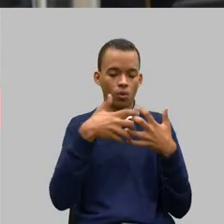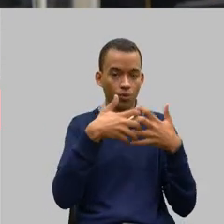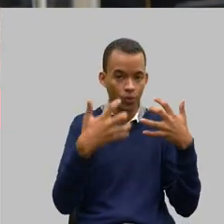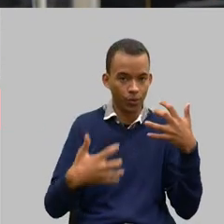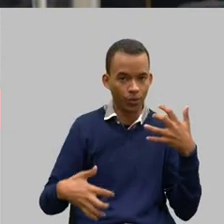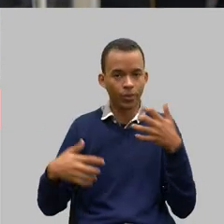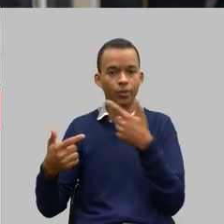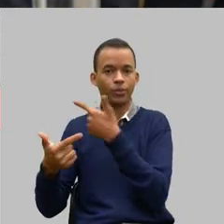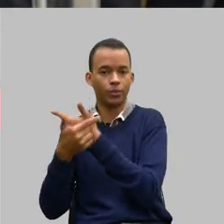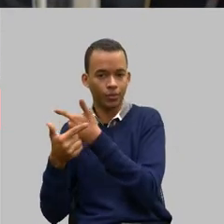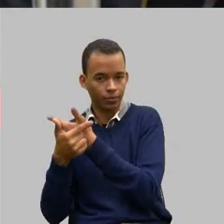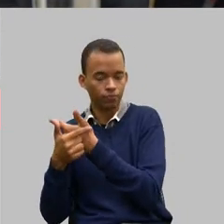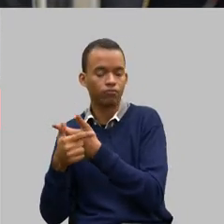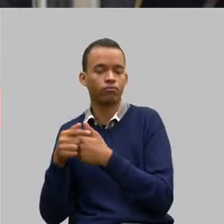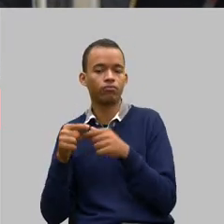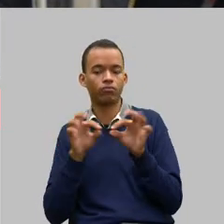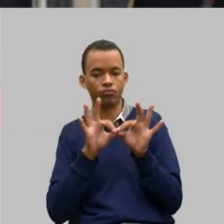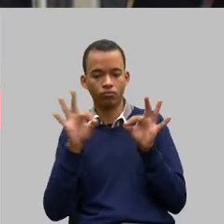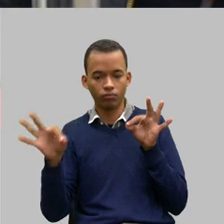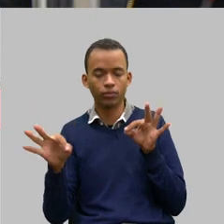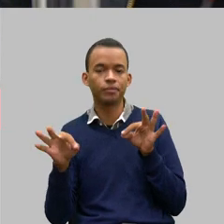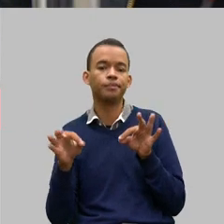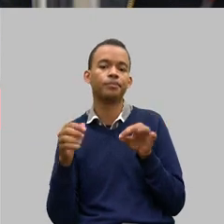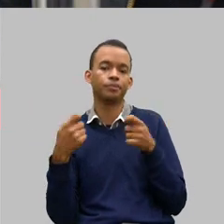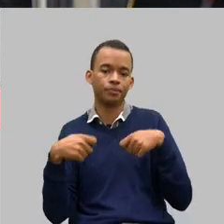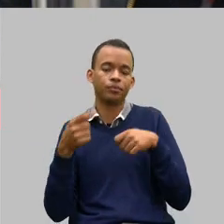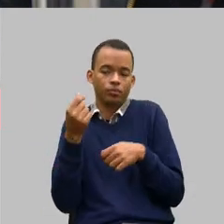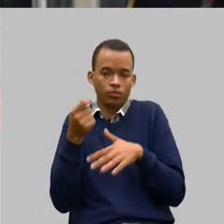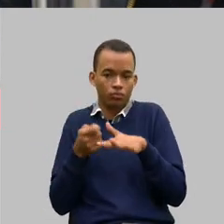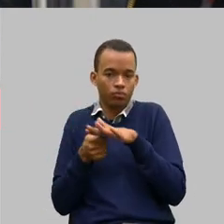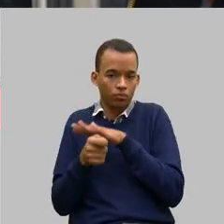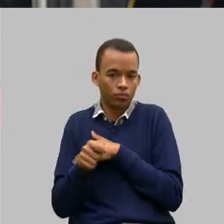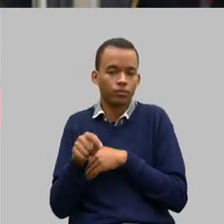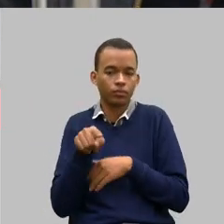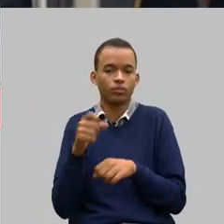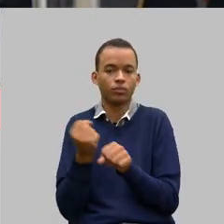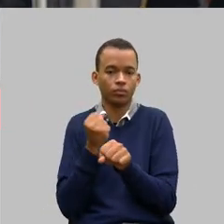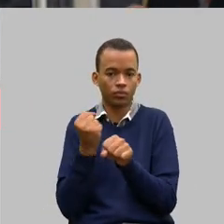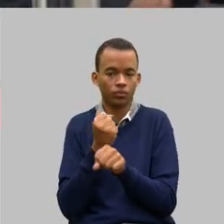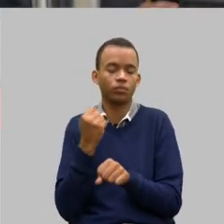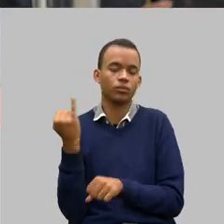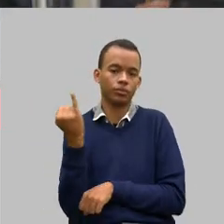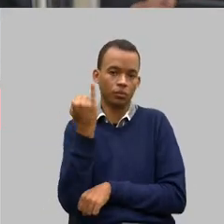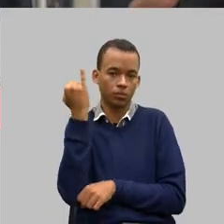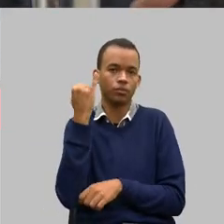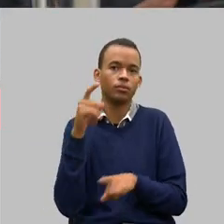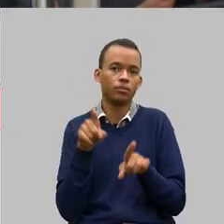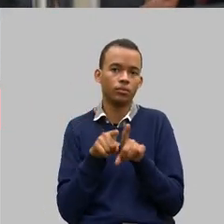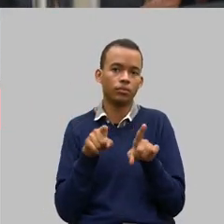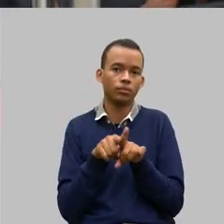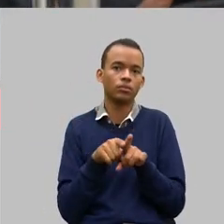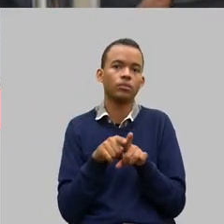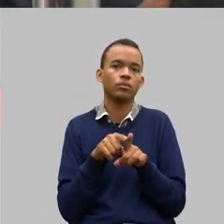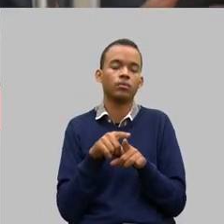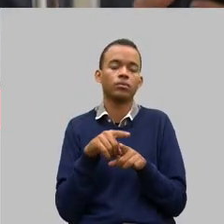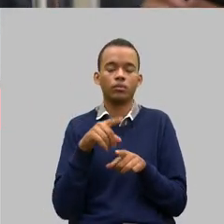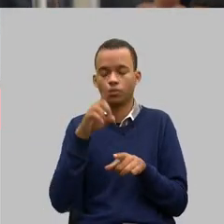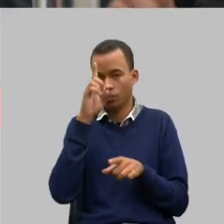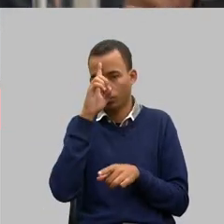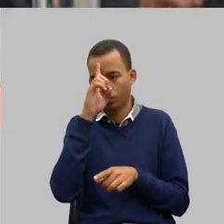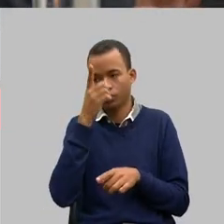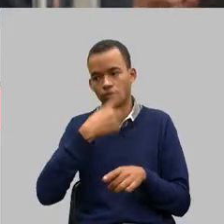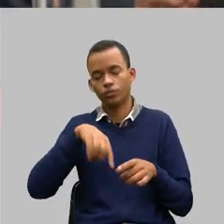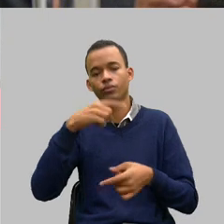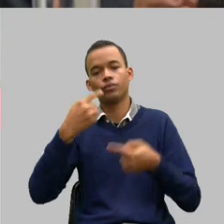né e eventualmente viabilizar recursos para essa obra então é um tema importante que tá na mesa do Dia das discussões